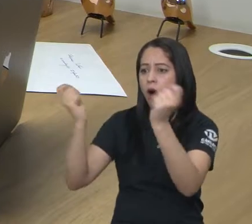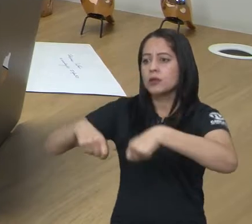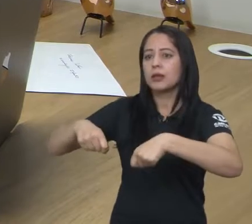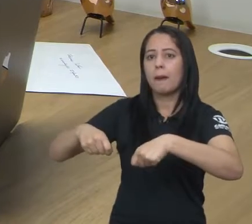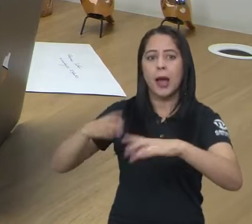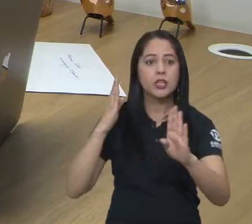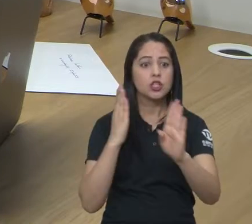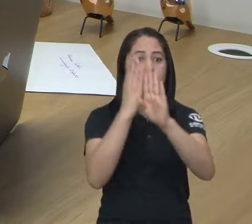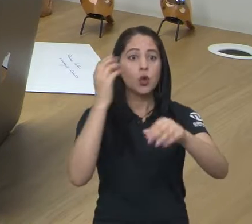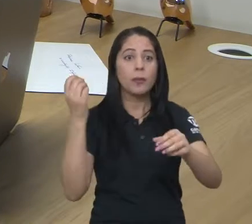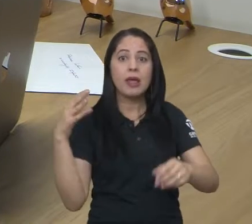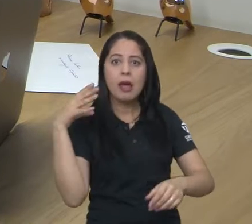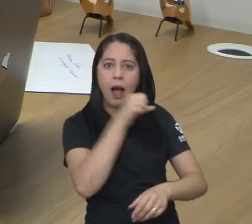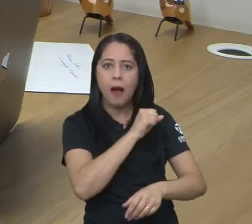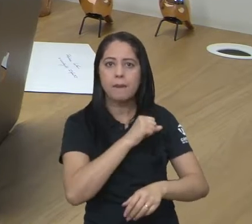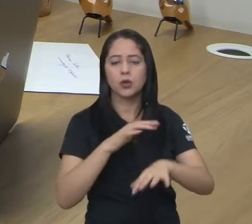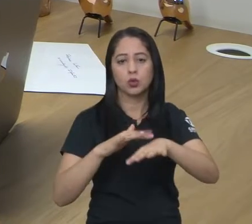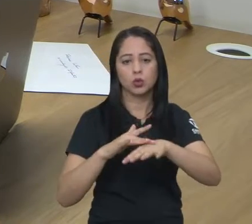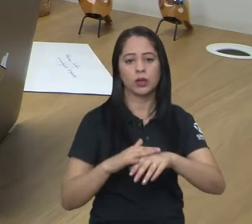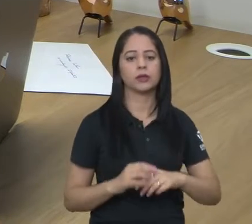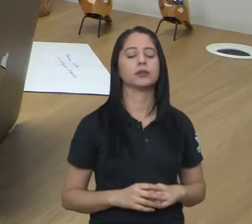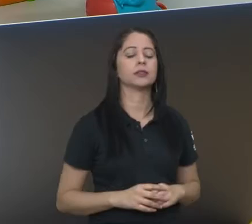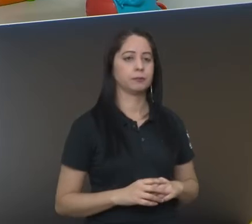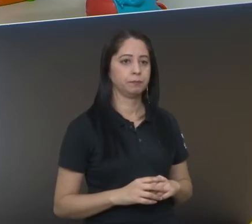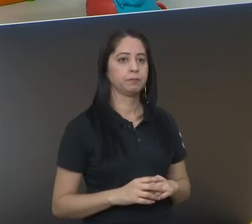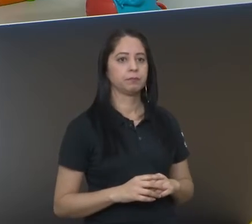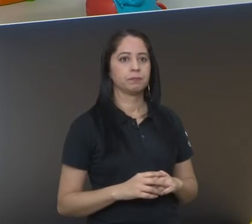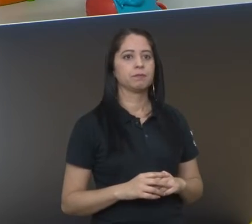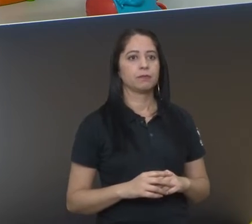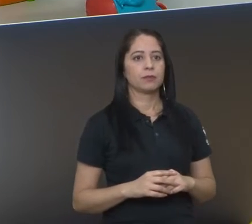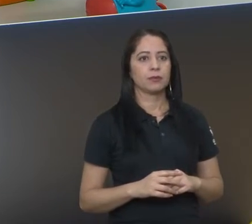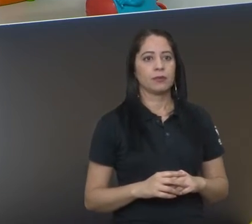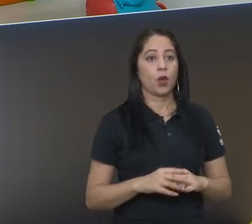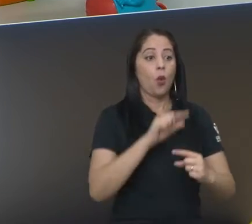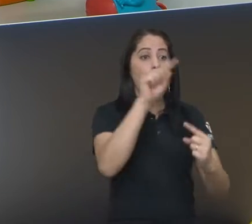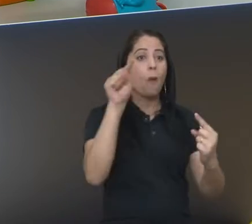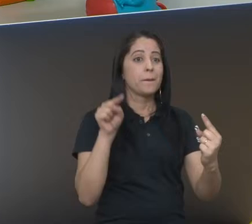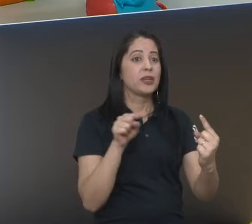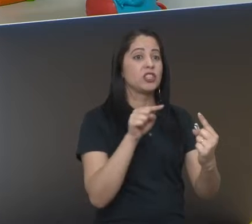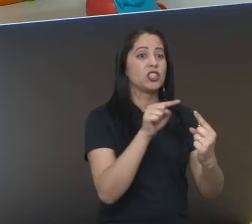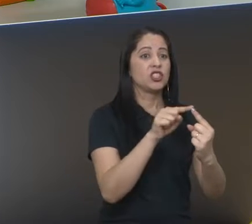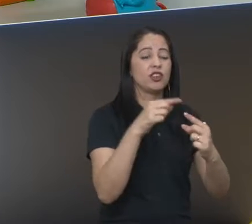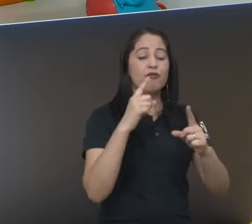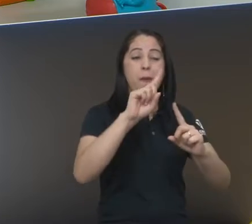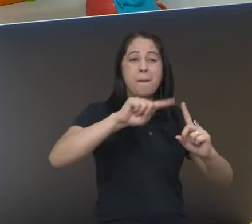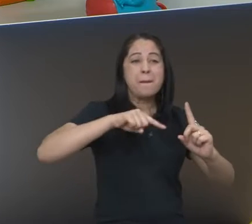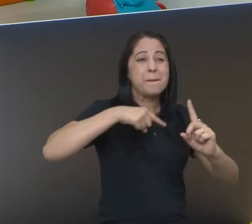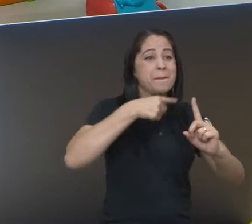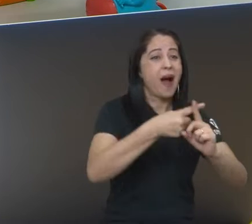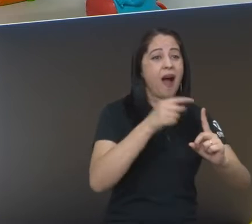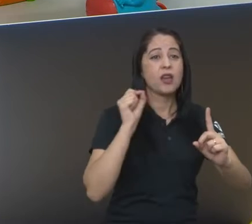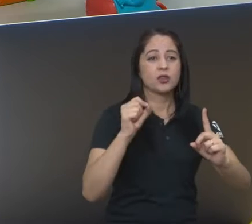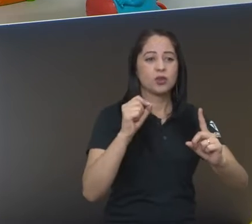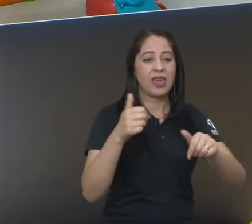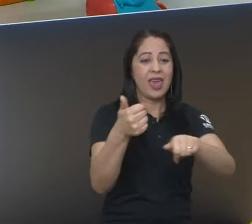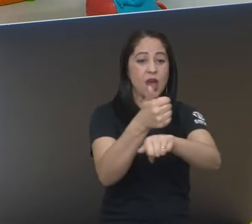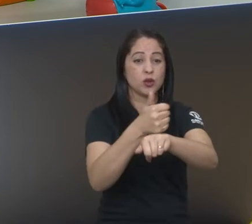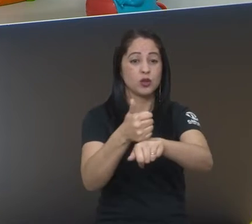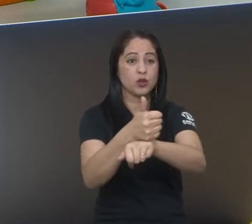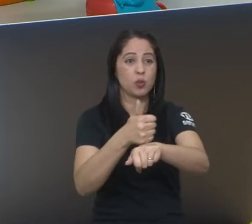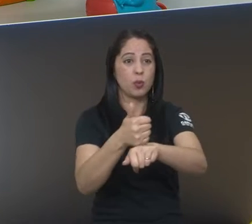consigam reconhecer os primeiros sintomas da AME. A maior missão que a gente tem atualmente é